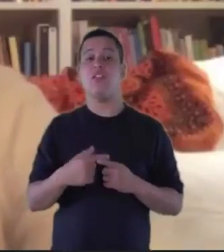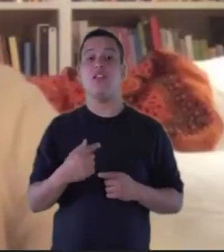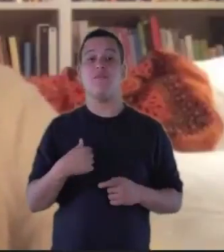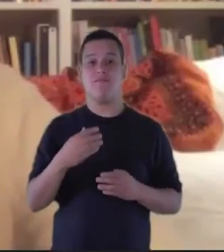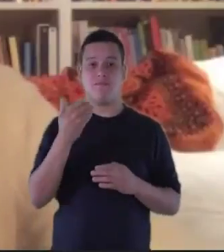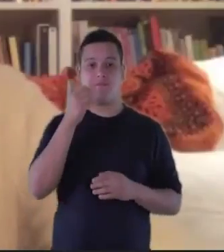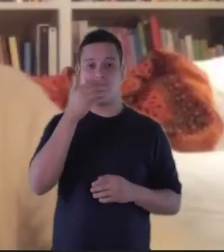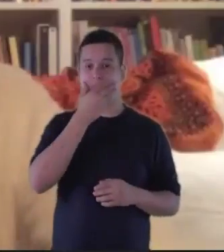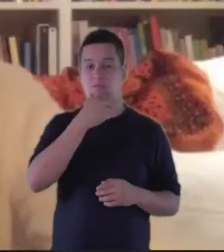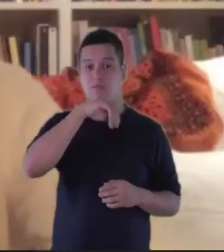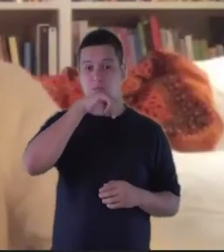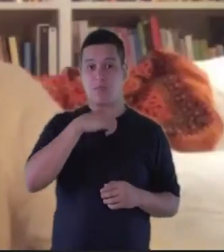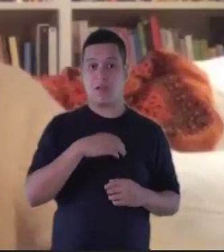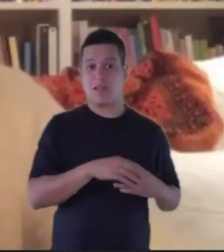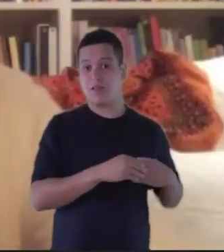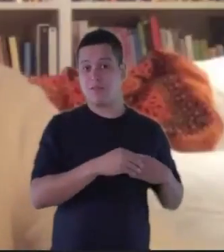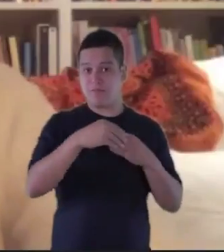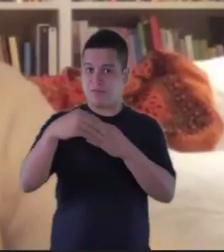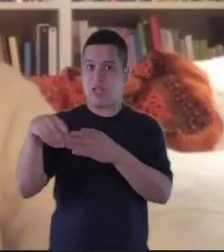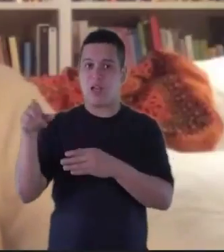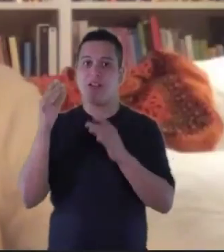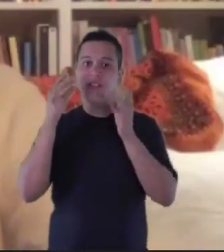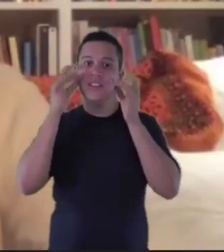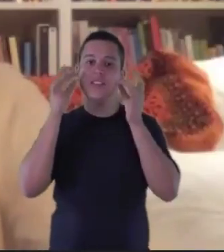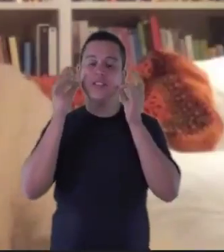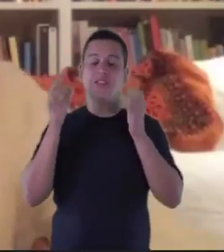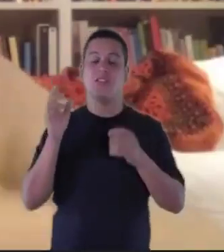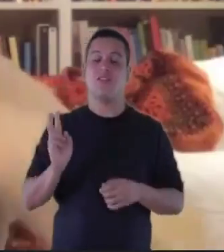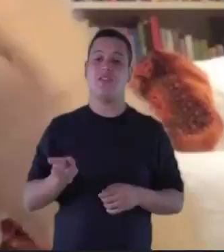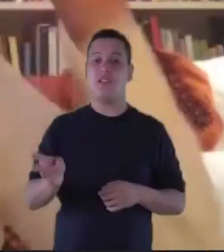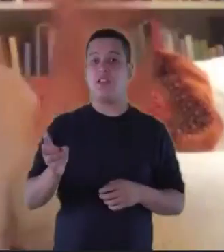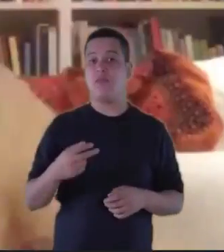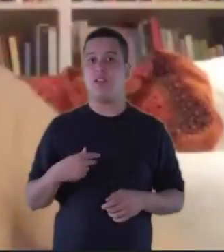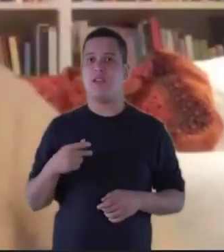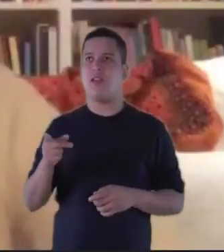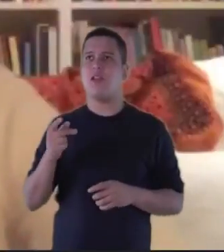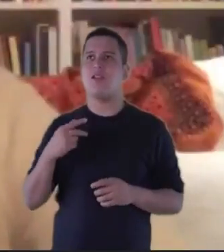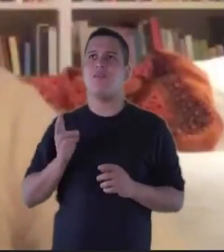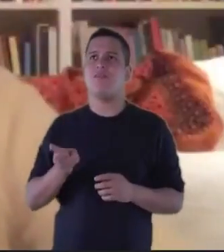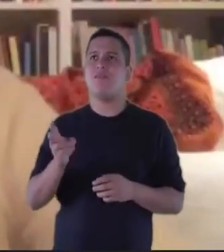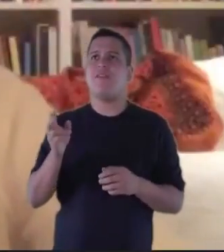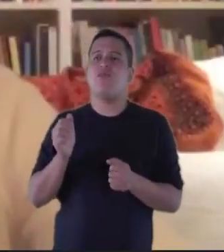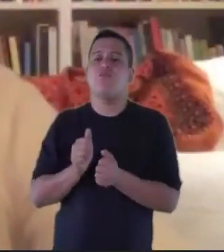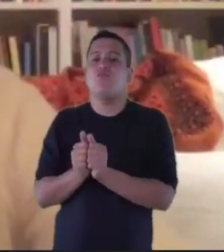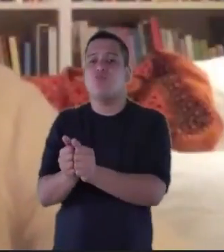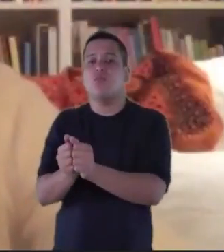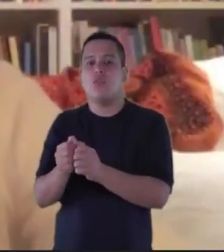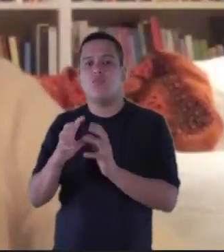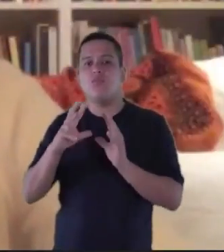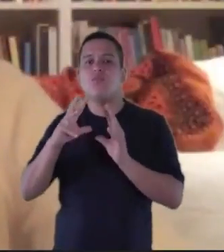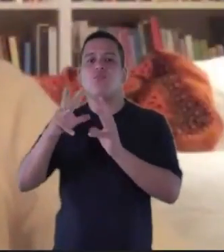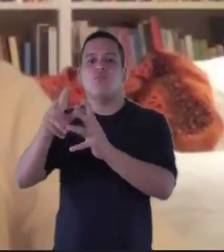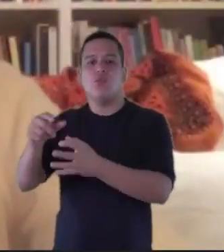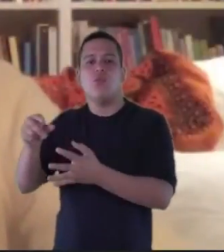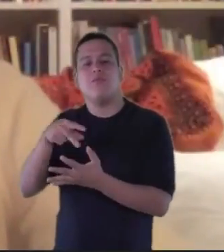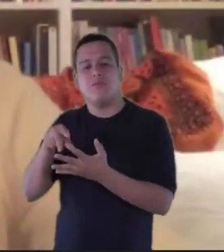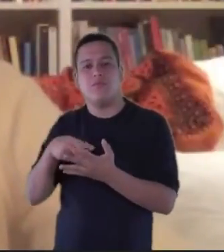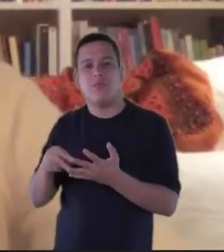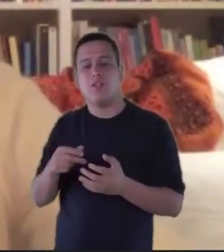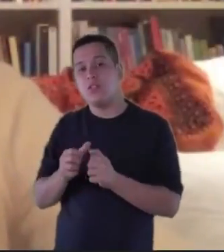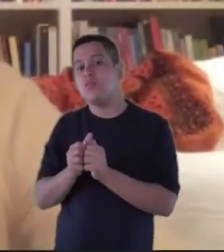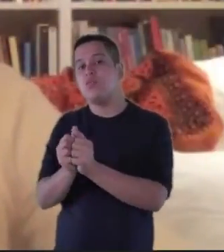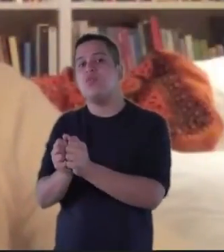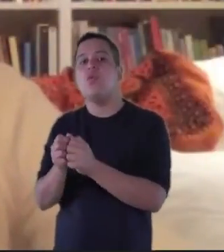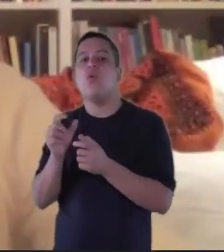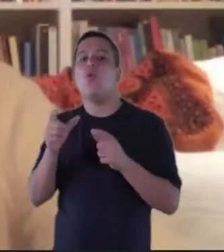Então, a dramaturgia ela teve muito presente assim nesse mundo da literatura para mim desde o começo. E eu